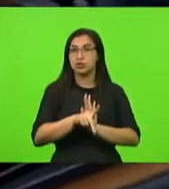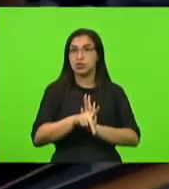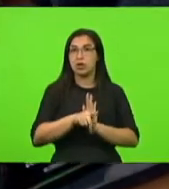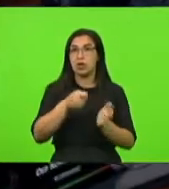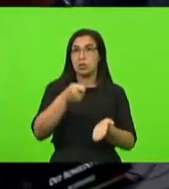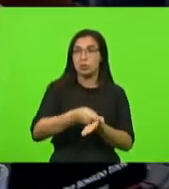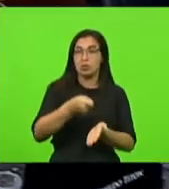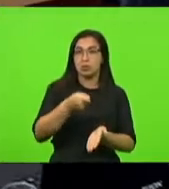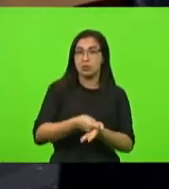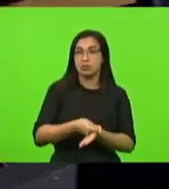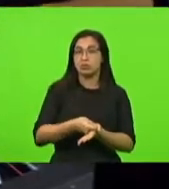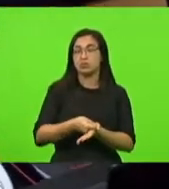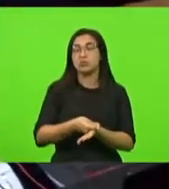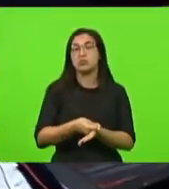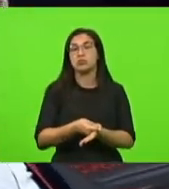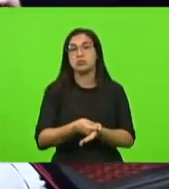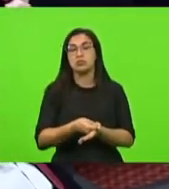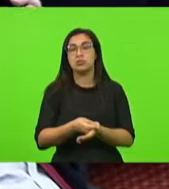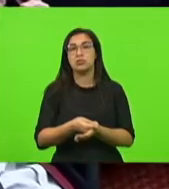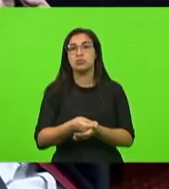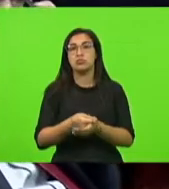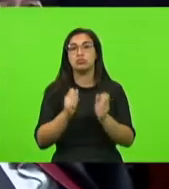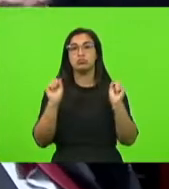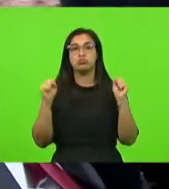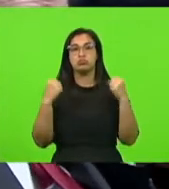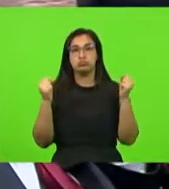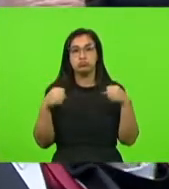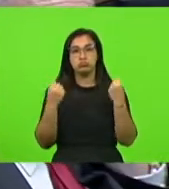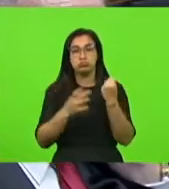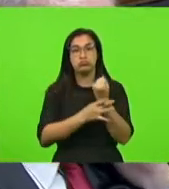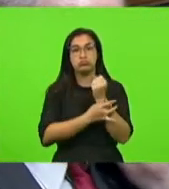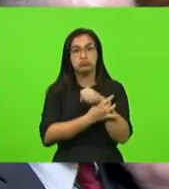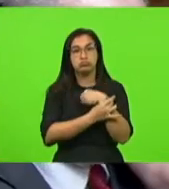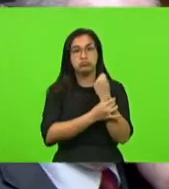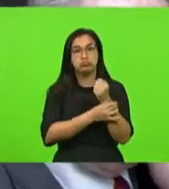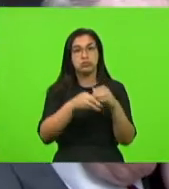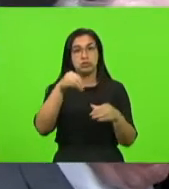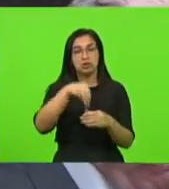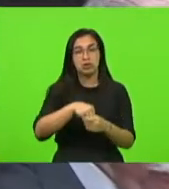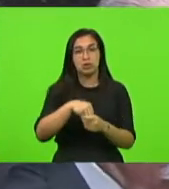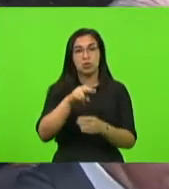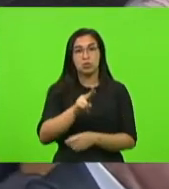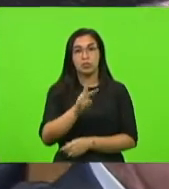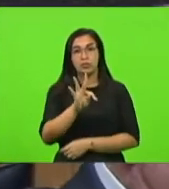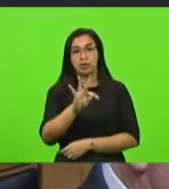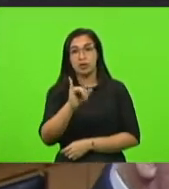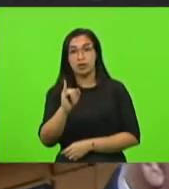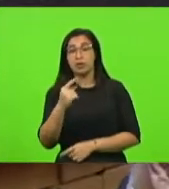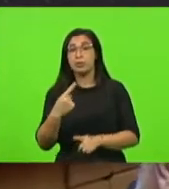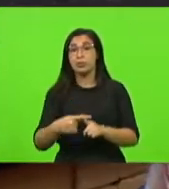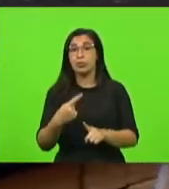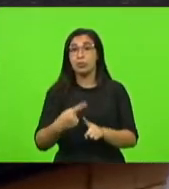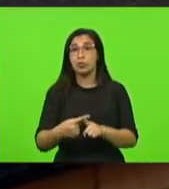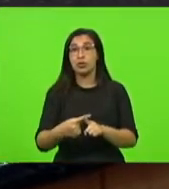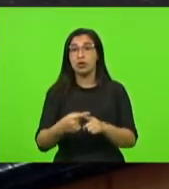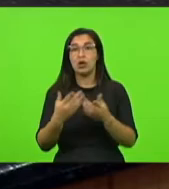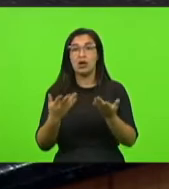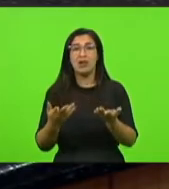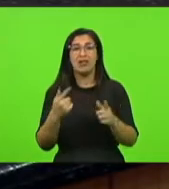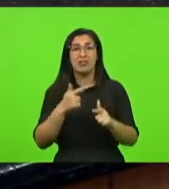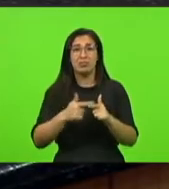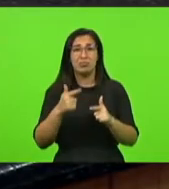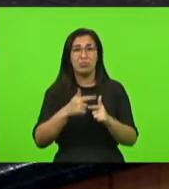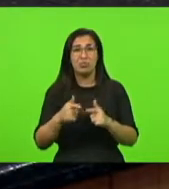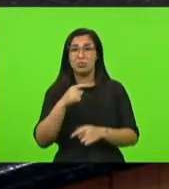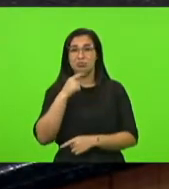dos profissionais de fisioterapeutas nas UTIs, em virtude de um complicativo que ele teve para estar na